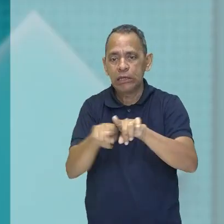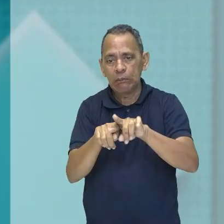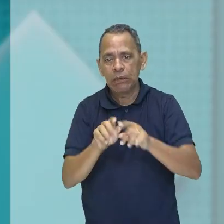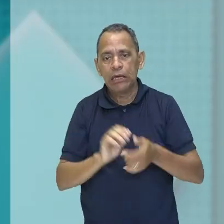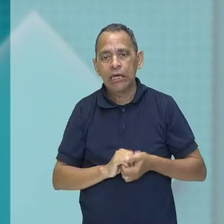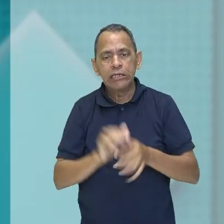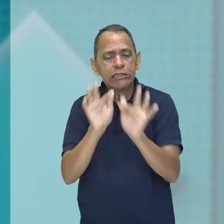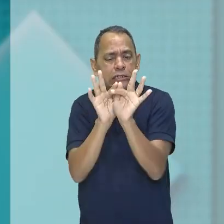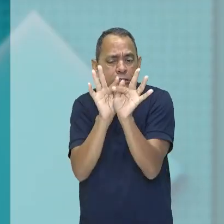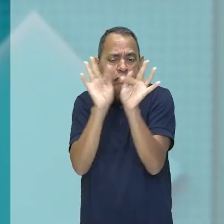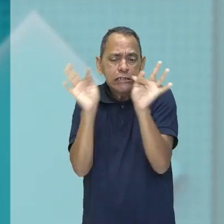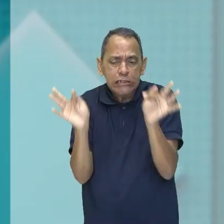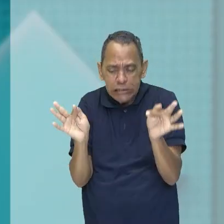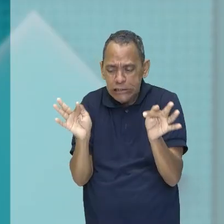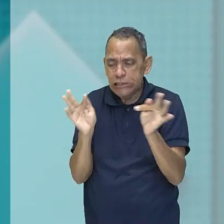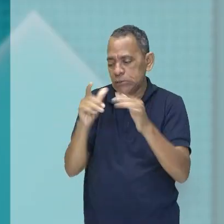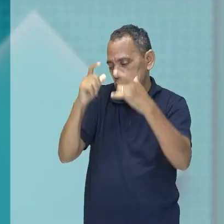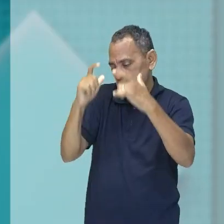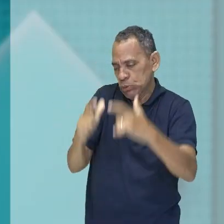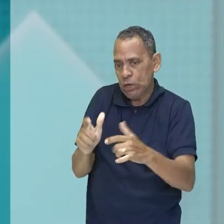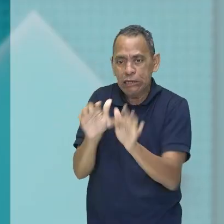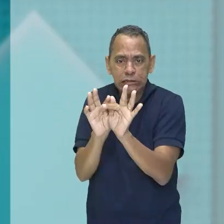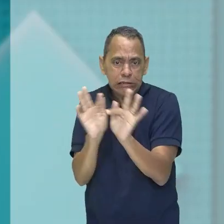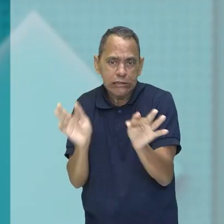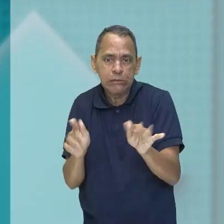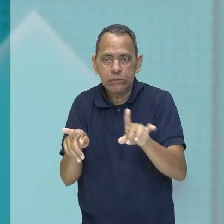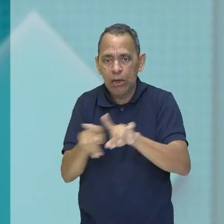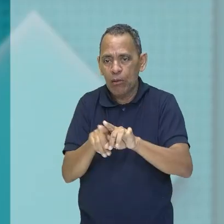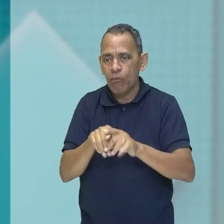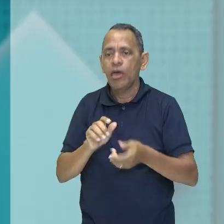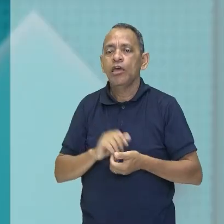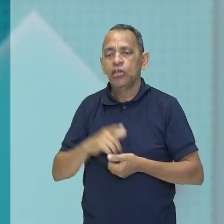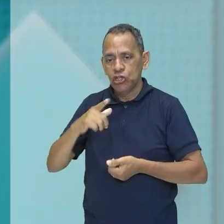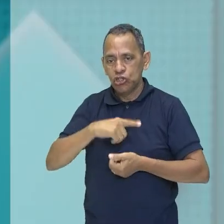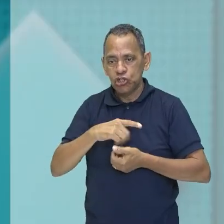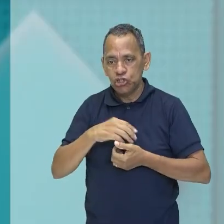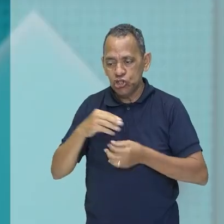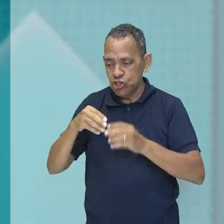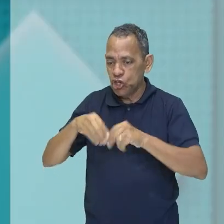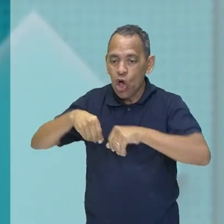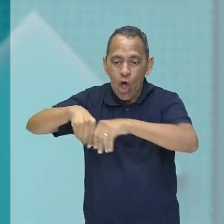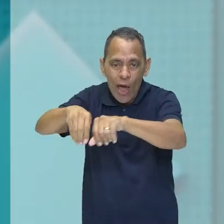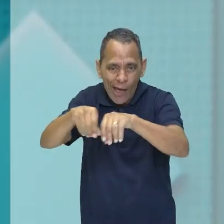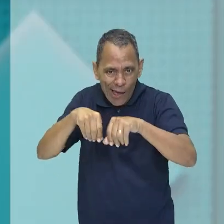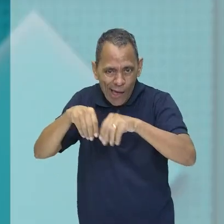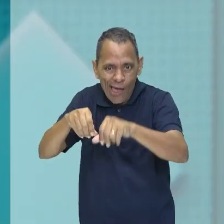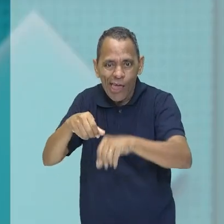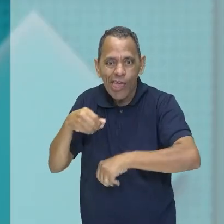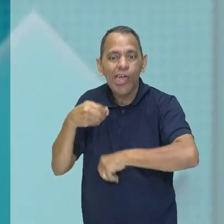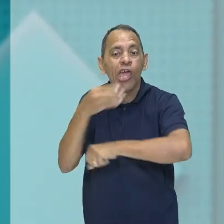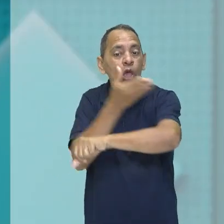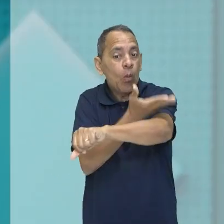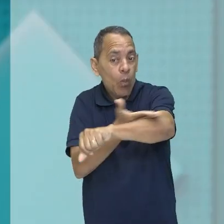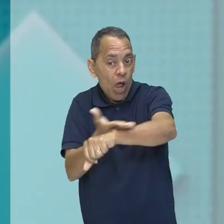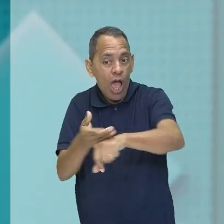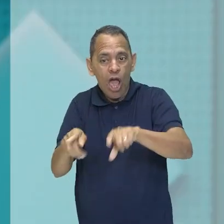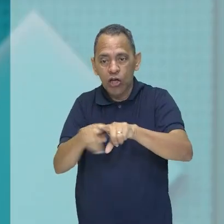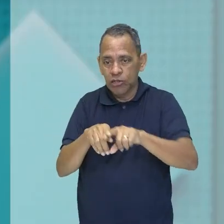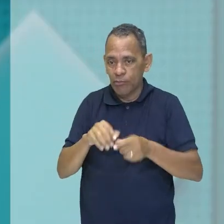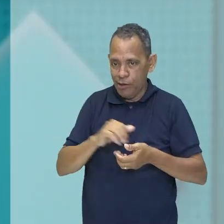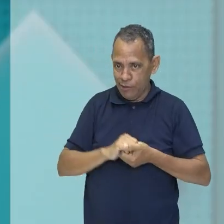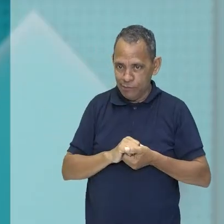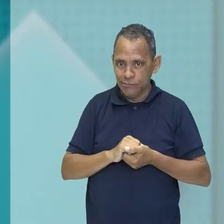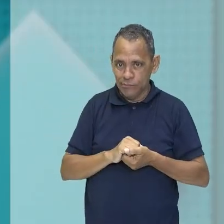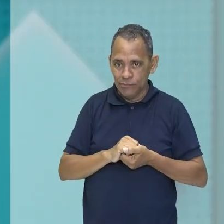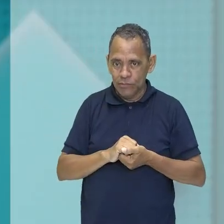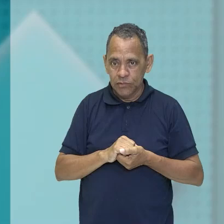o entrudo, às vezes jogava o serpentina, às vezes jogava o trigo nas pessoas. Então, eles festejavam esse